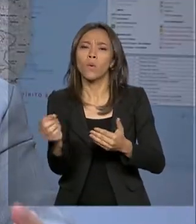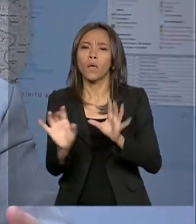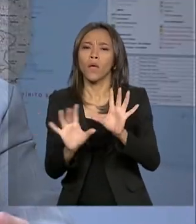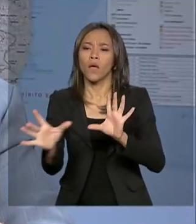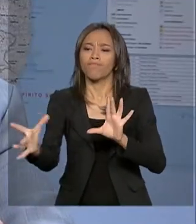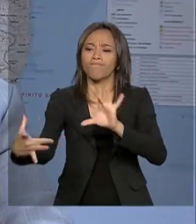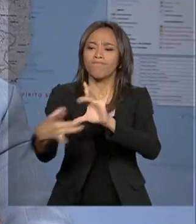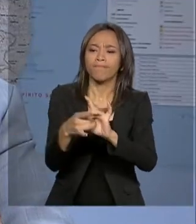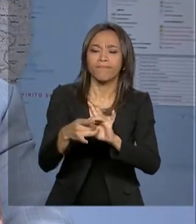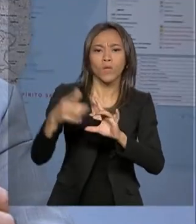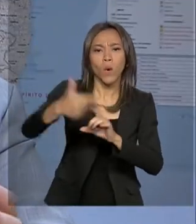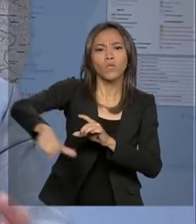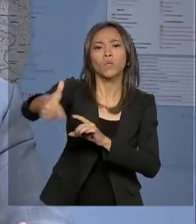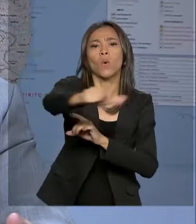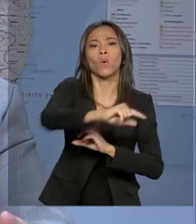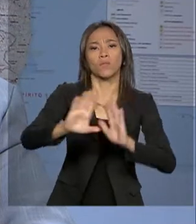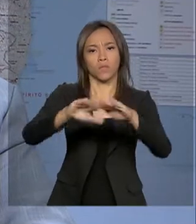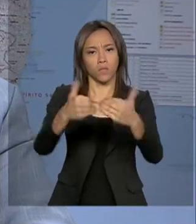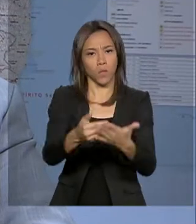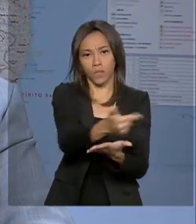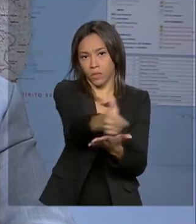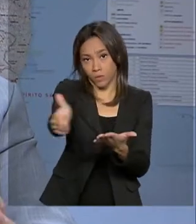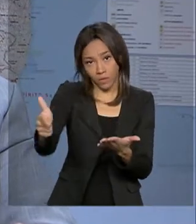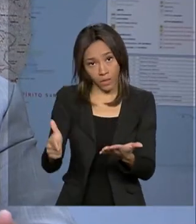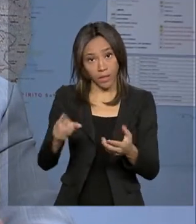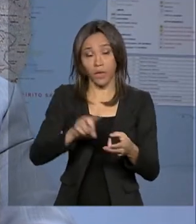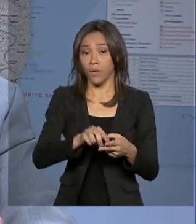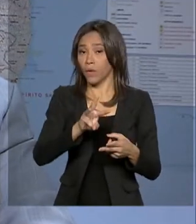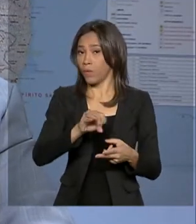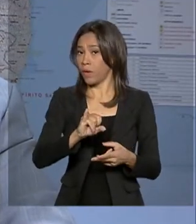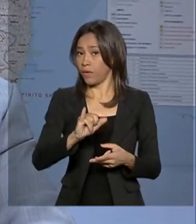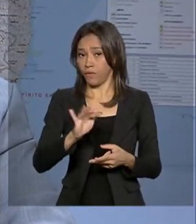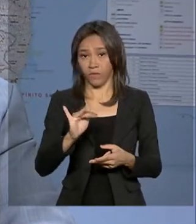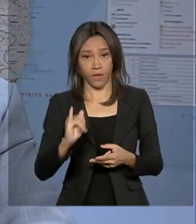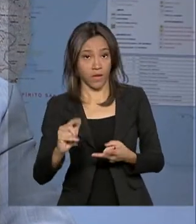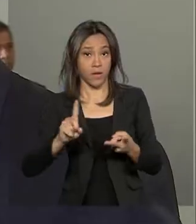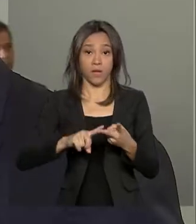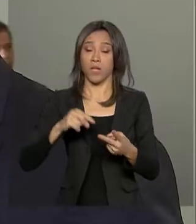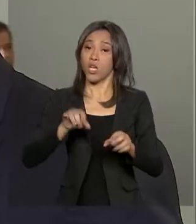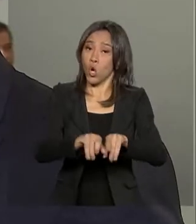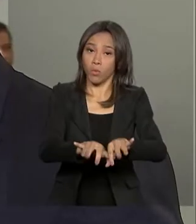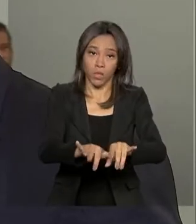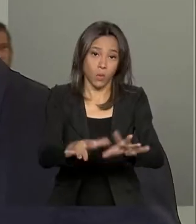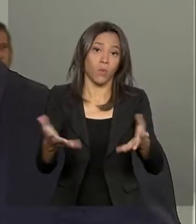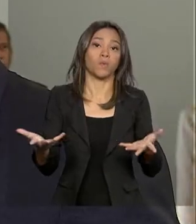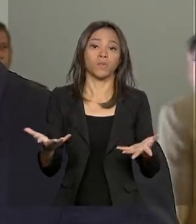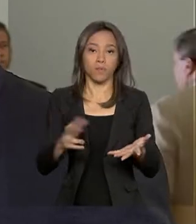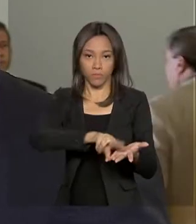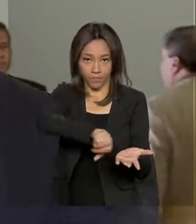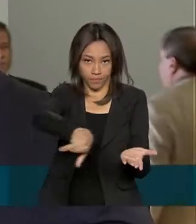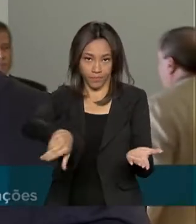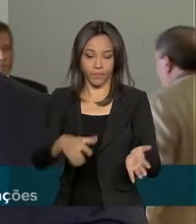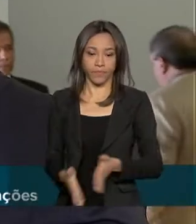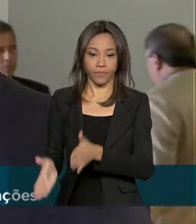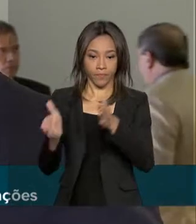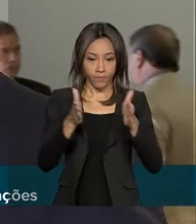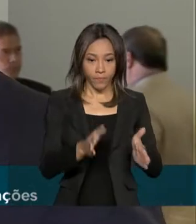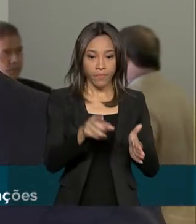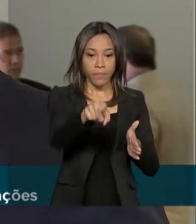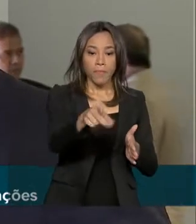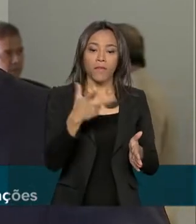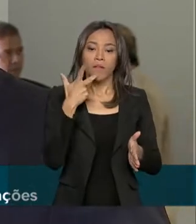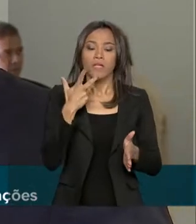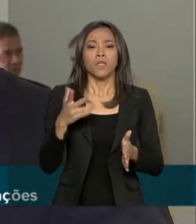Wi-Fi, com roteador, com computadores nas escolas. São comunidades, escolas